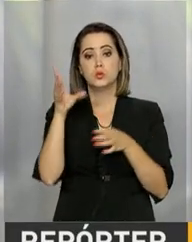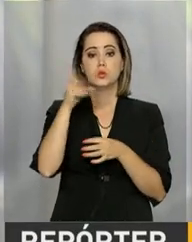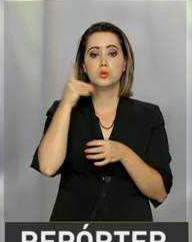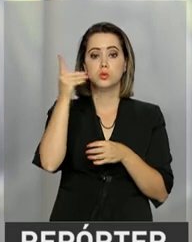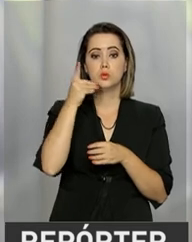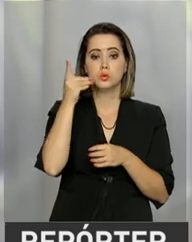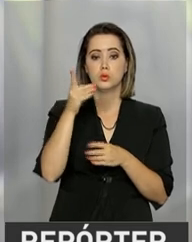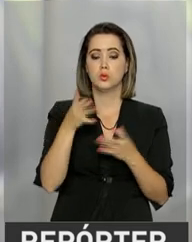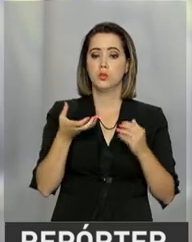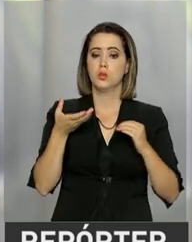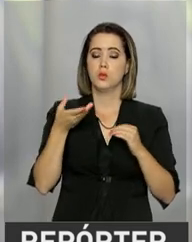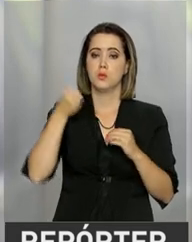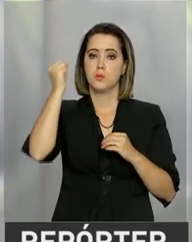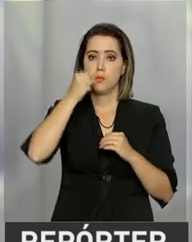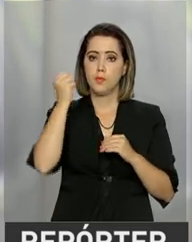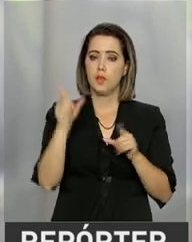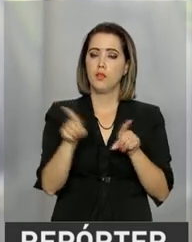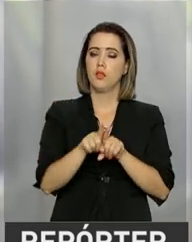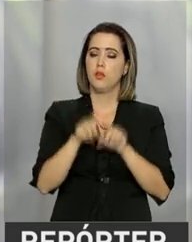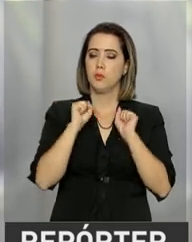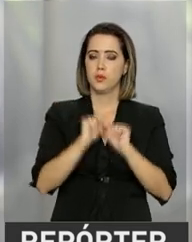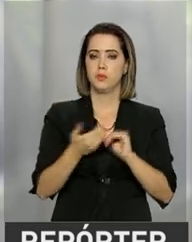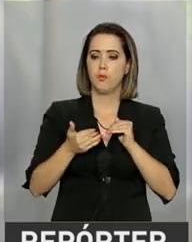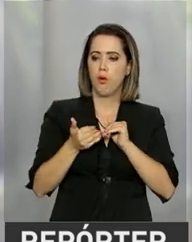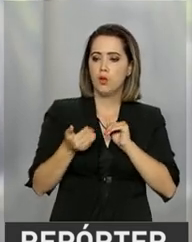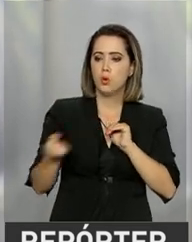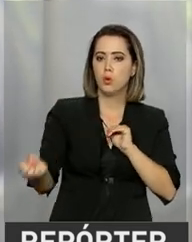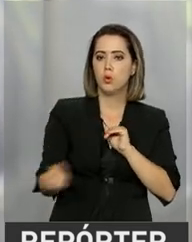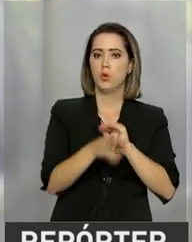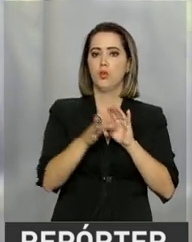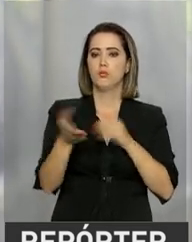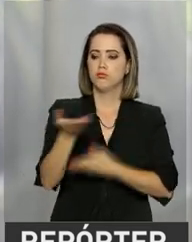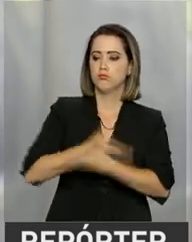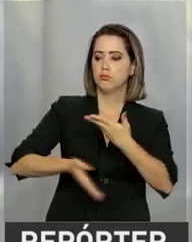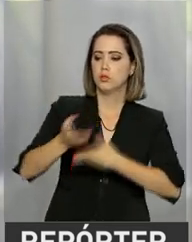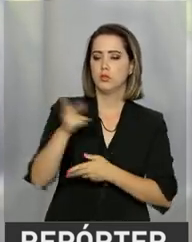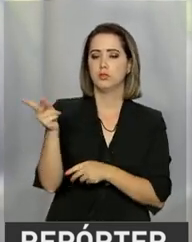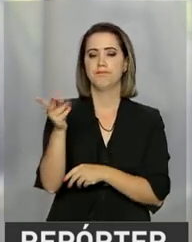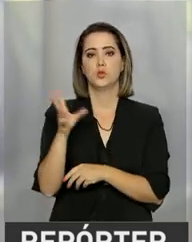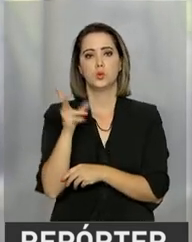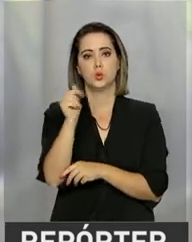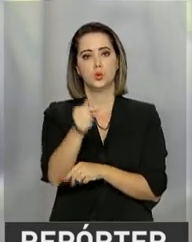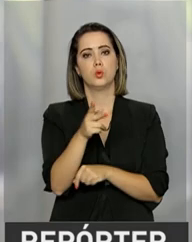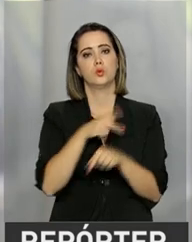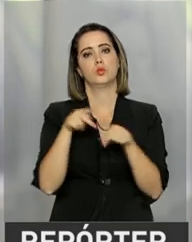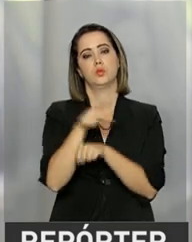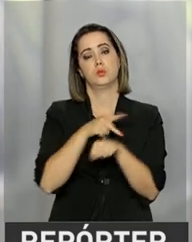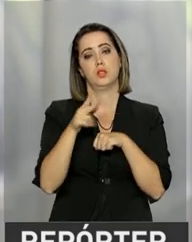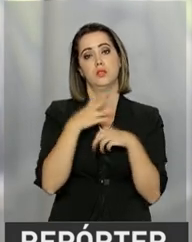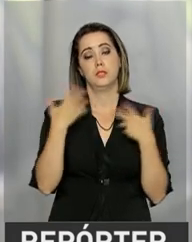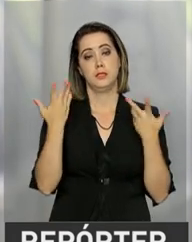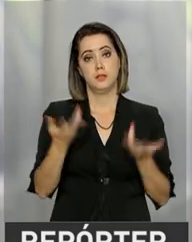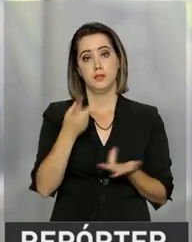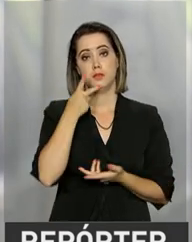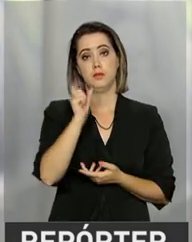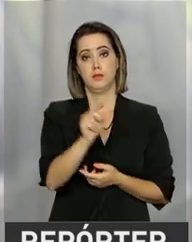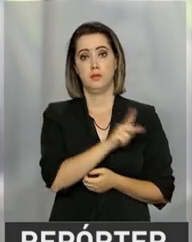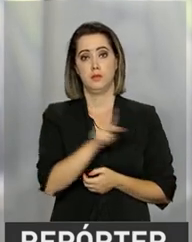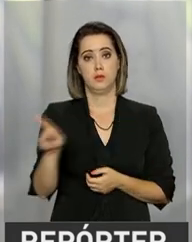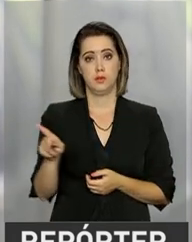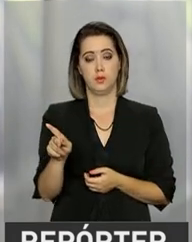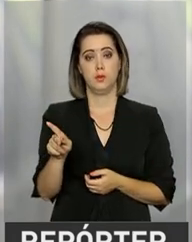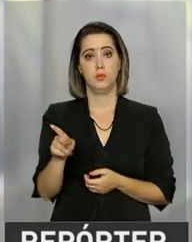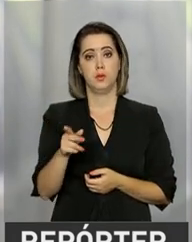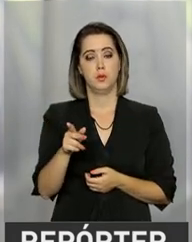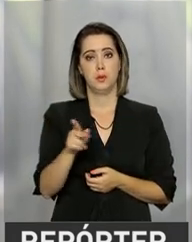CPLP tem aberto novas possibilidades de cooperação entre os países e disse que como presidente